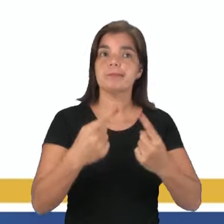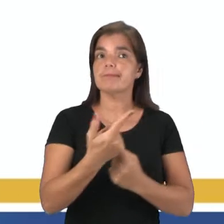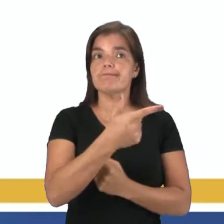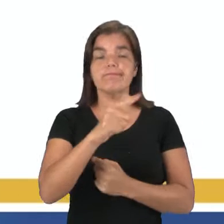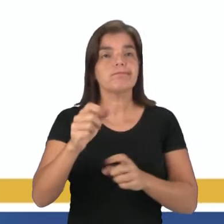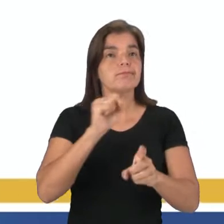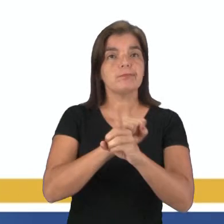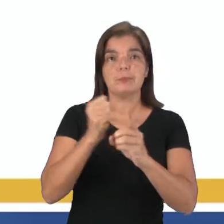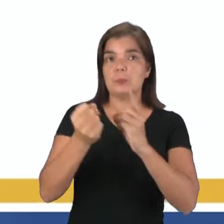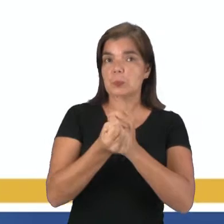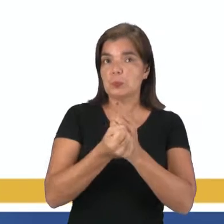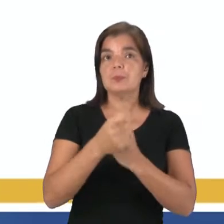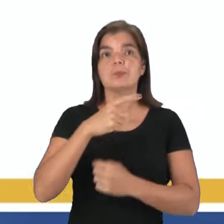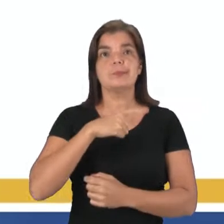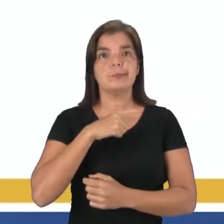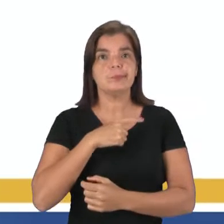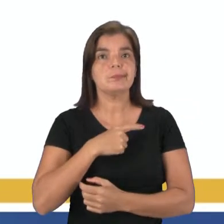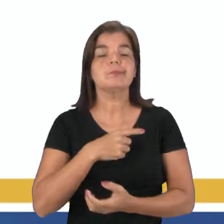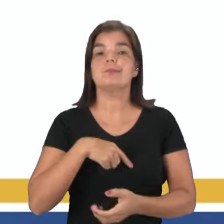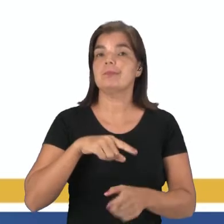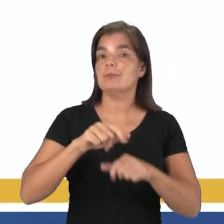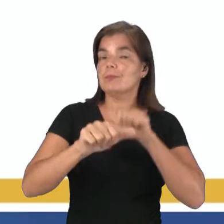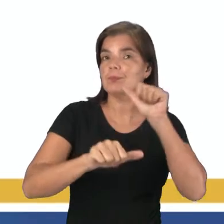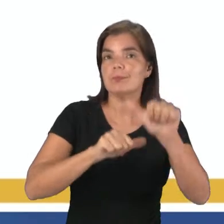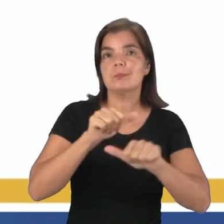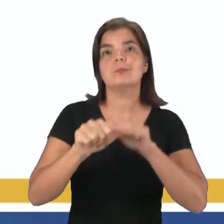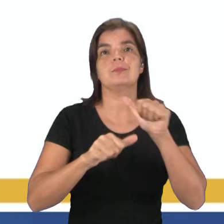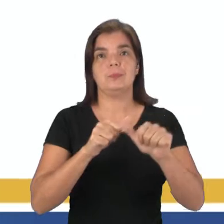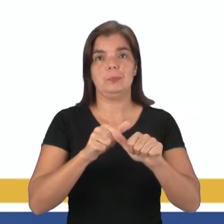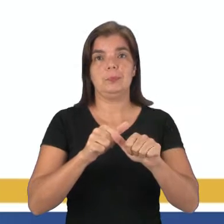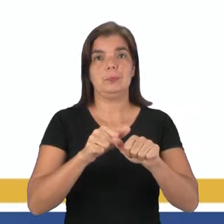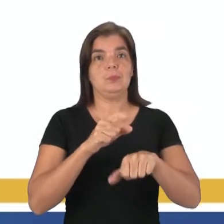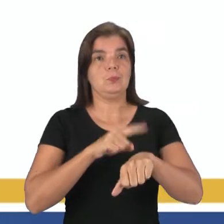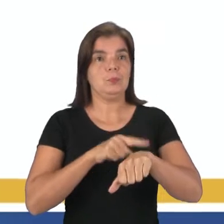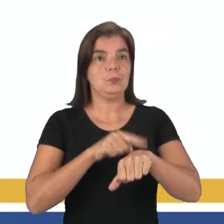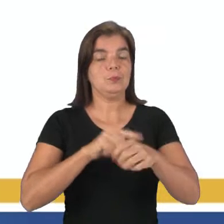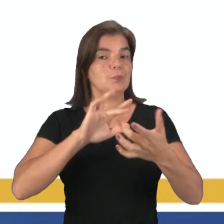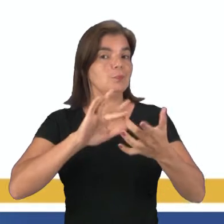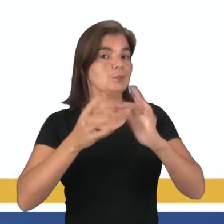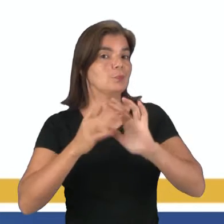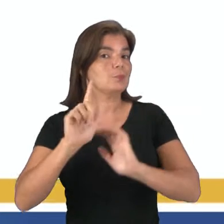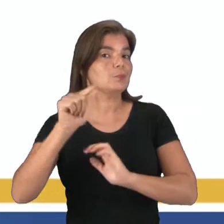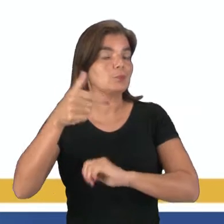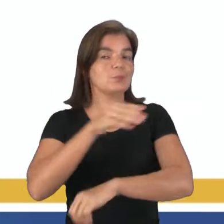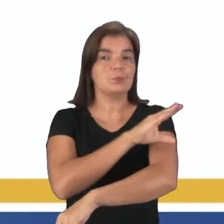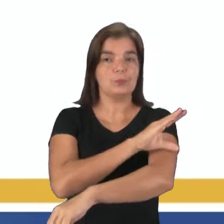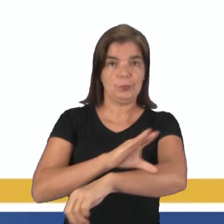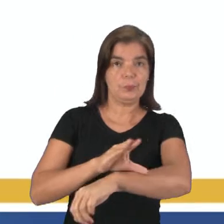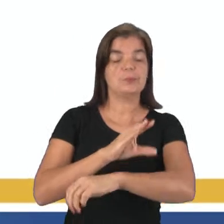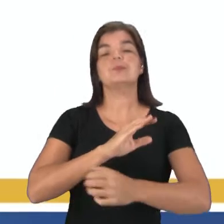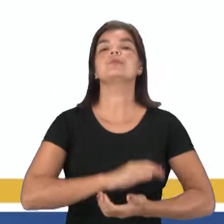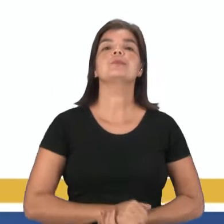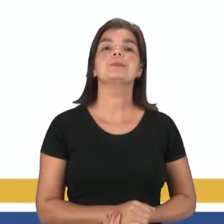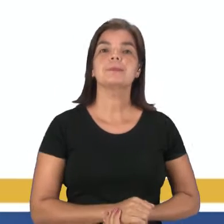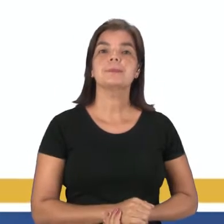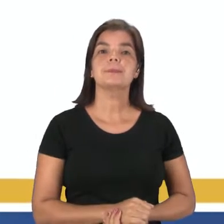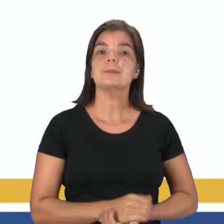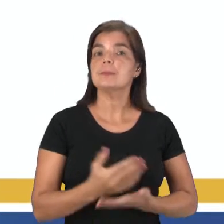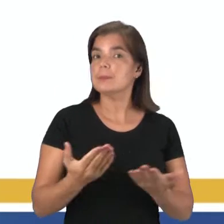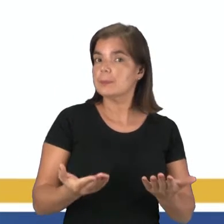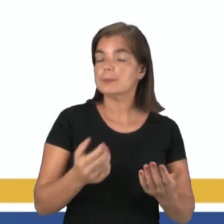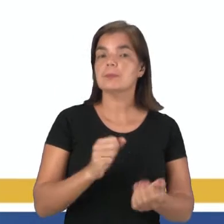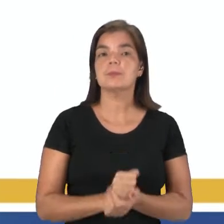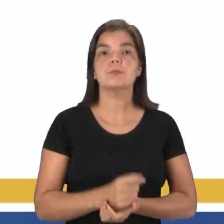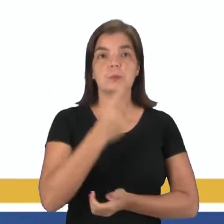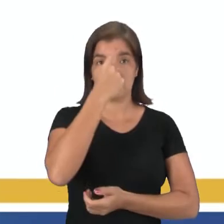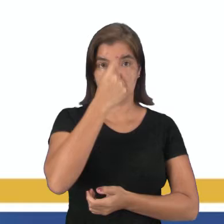própria dinâmica, pois não existe nenhuma sociedade humana que esteja isenta de transformações com o tempo e contato